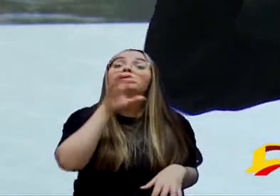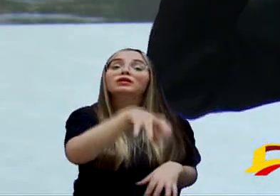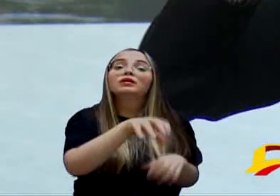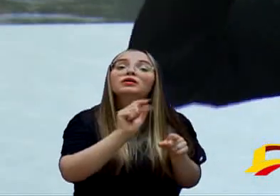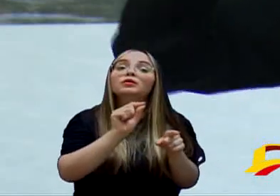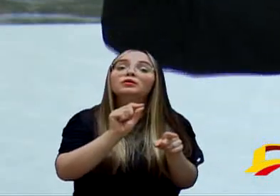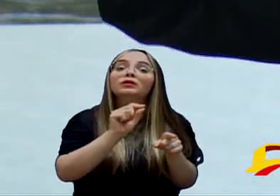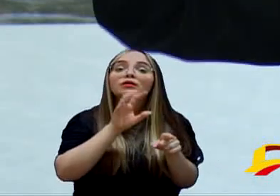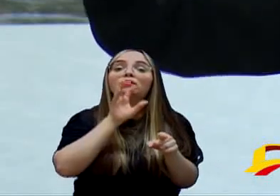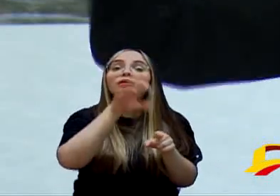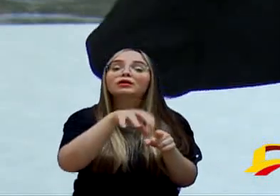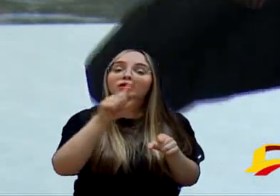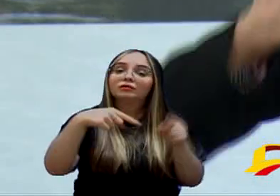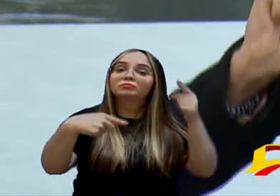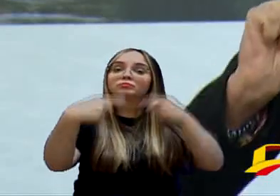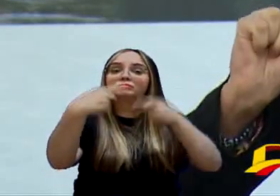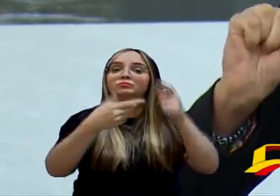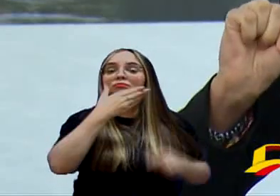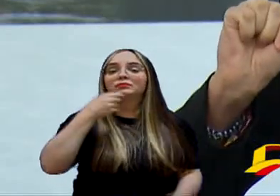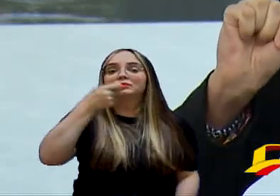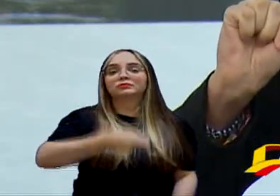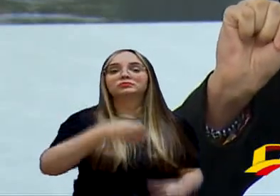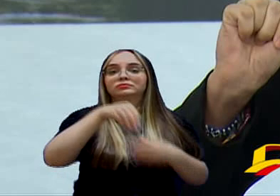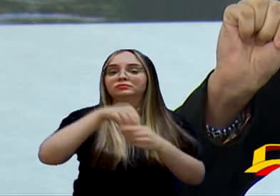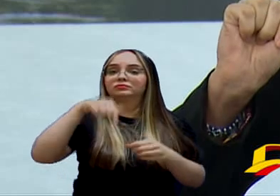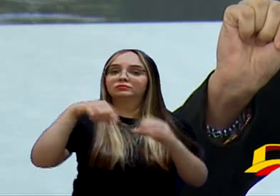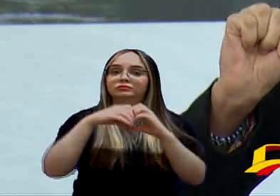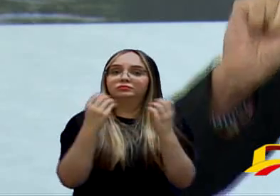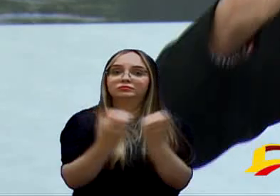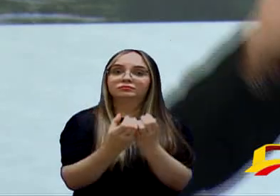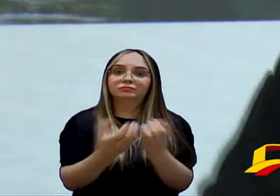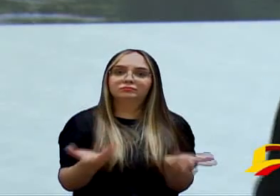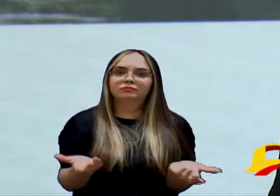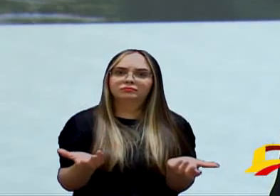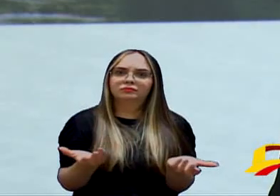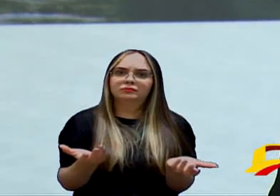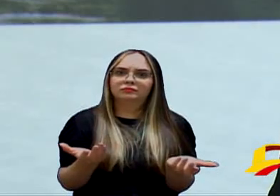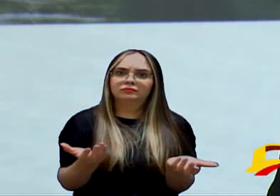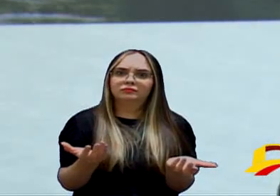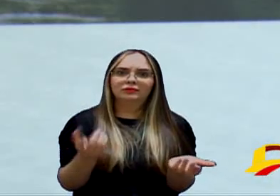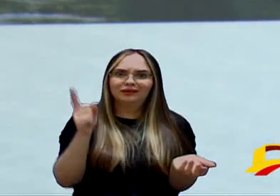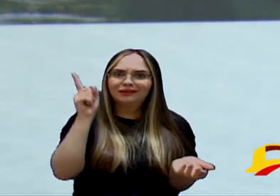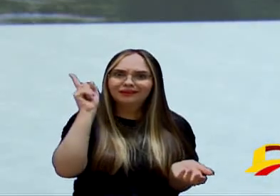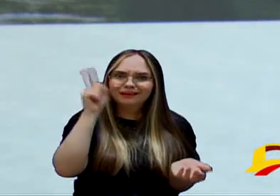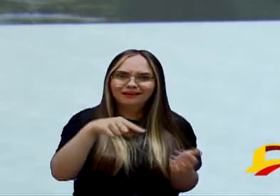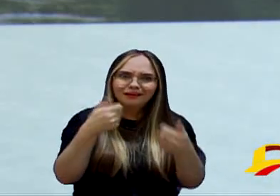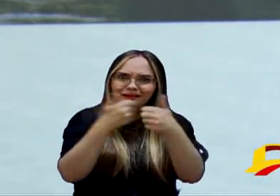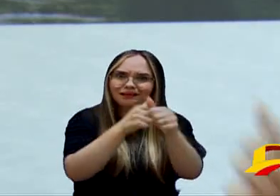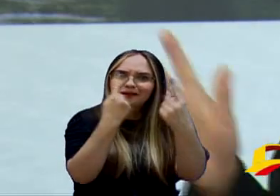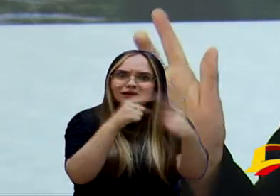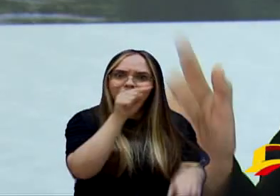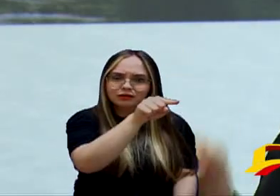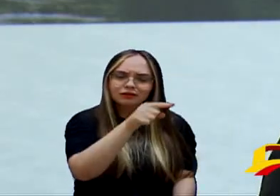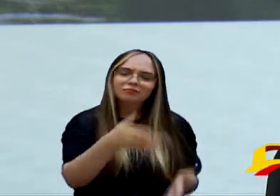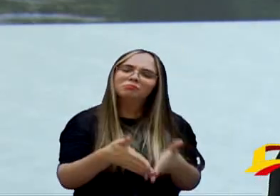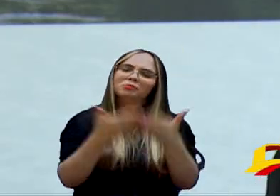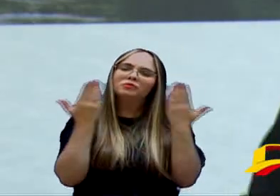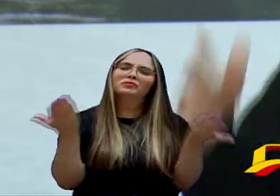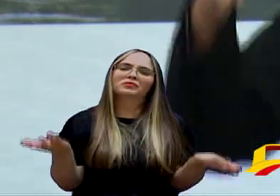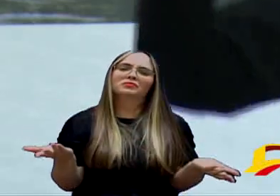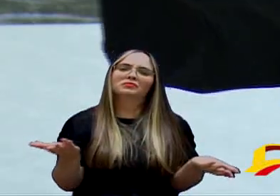a nojenta política machista dentro dessa casa se isso Vereador é perseguir o Senhor por favor